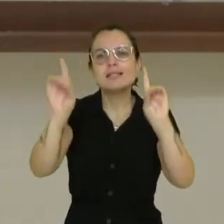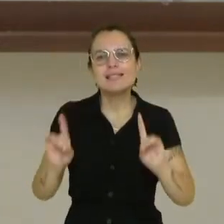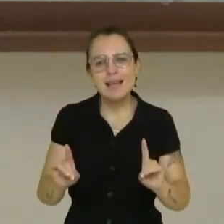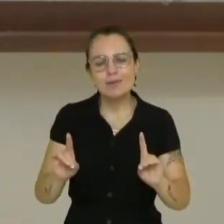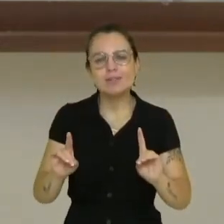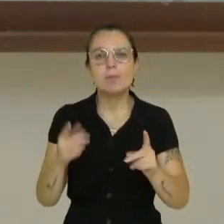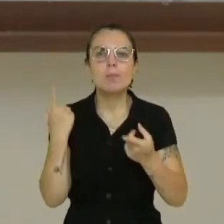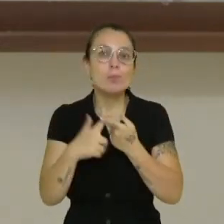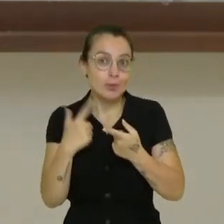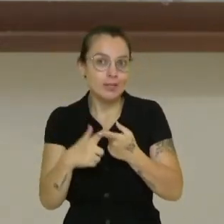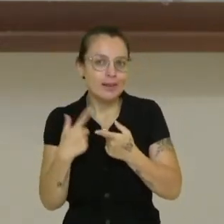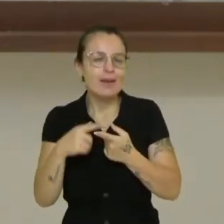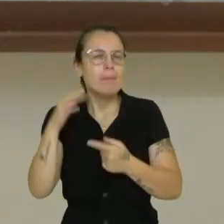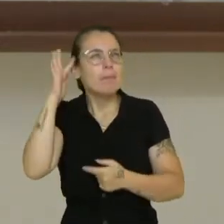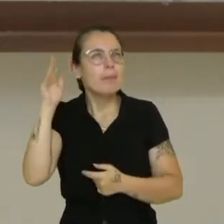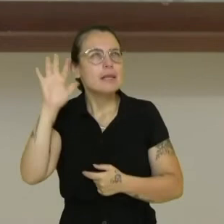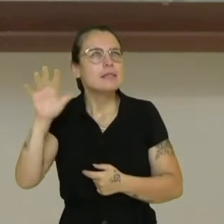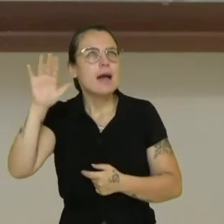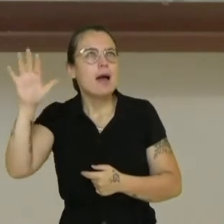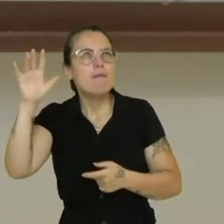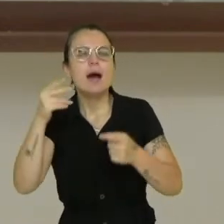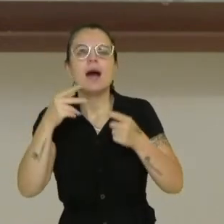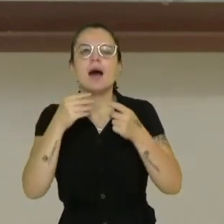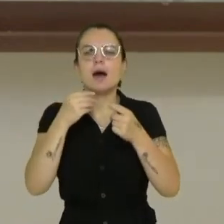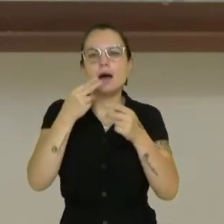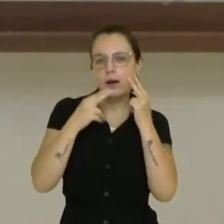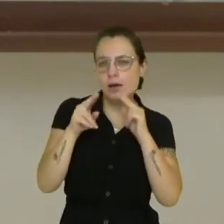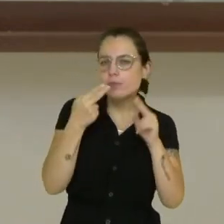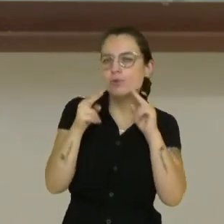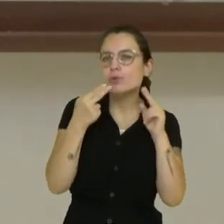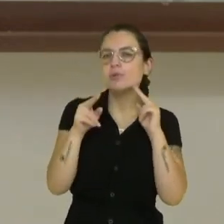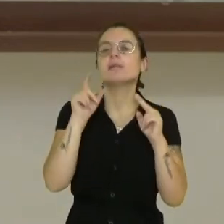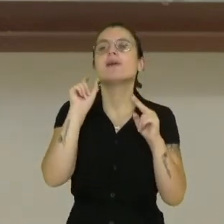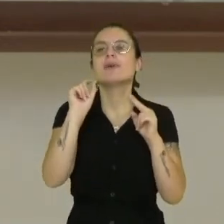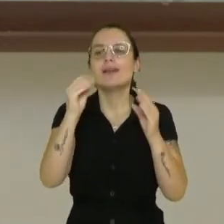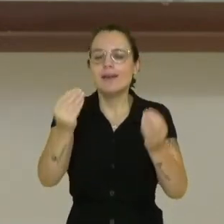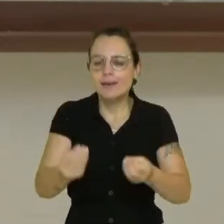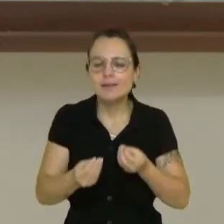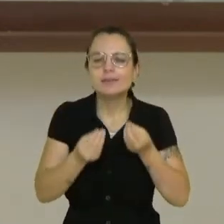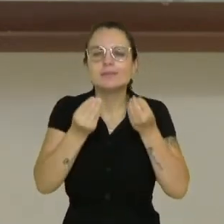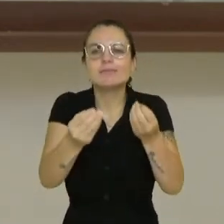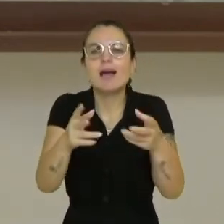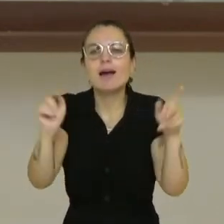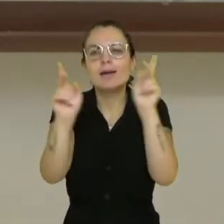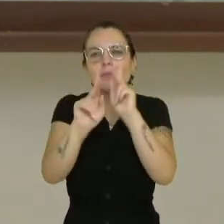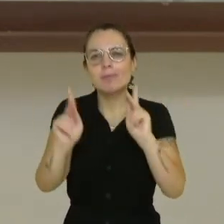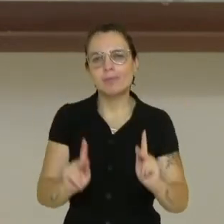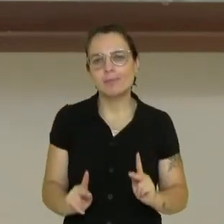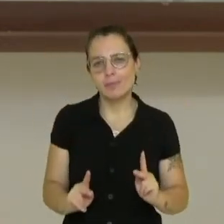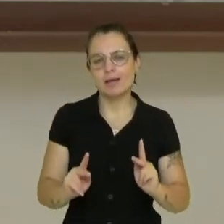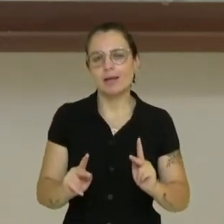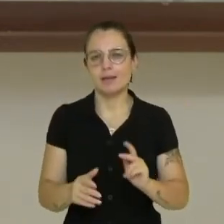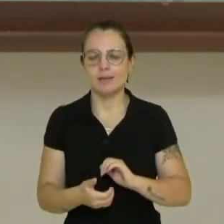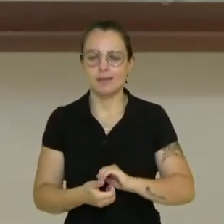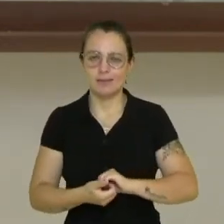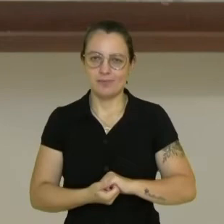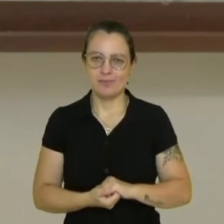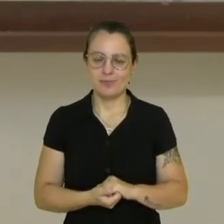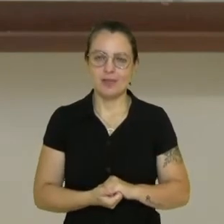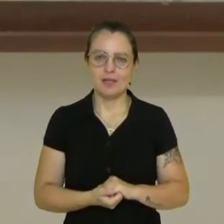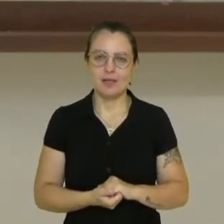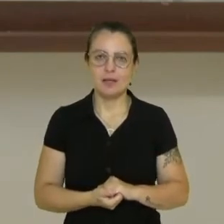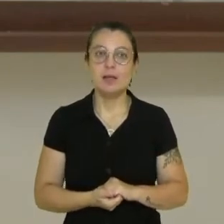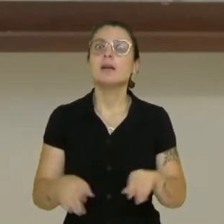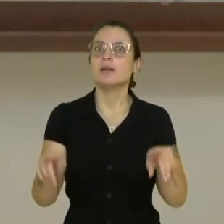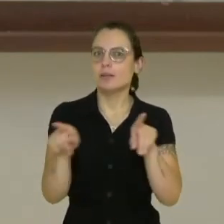amenizar o seu sofrimento. Olha que legal essa filosofia, esse olhar sobre a música já na Grécia Antiga, ao mesmo tempo que no Egito Antigo